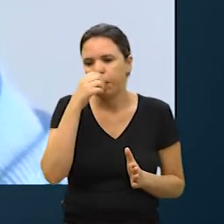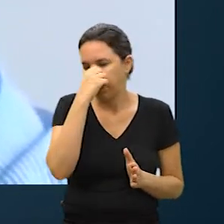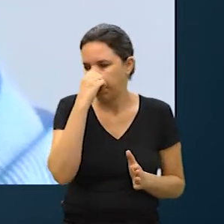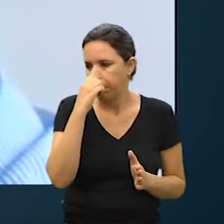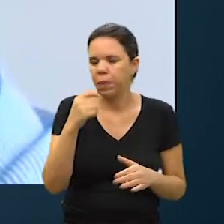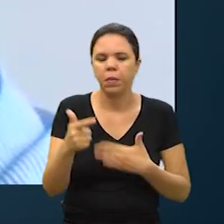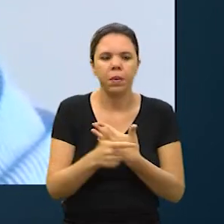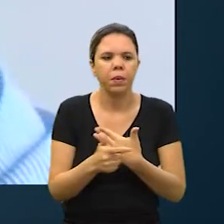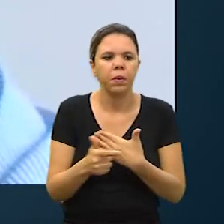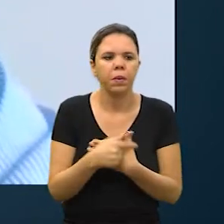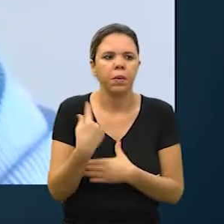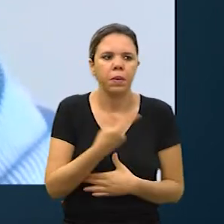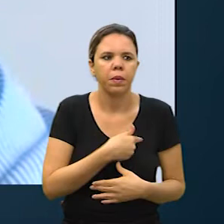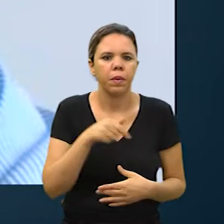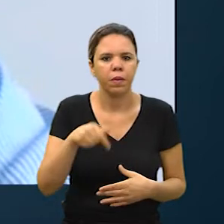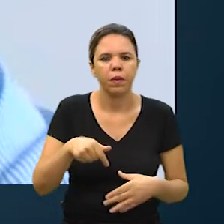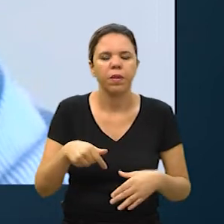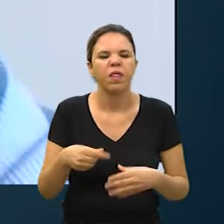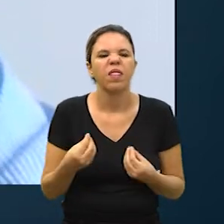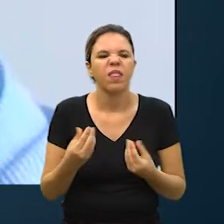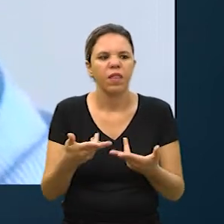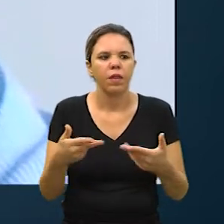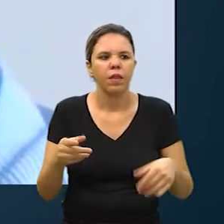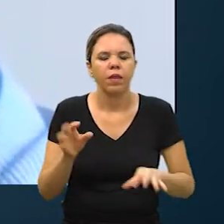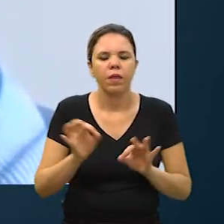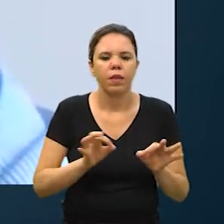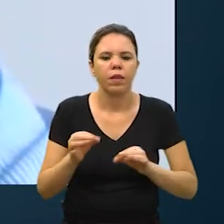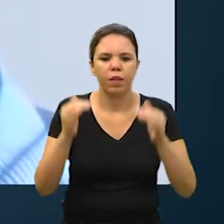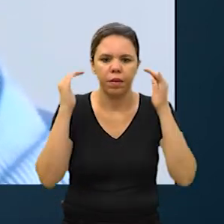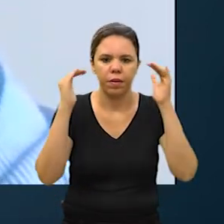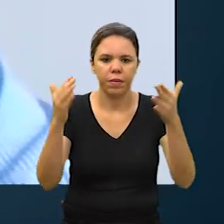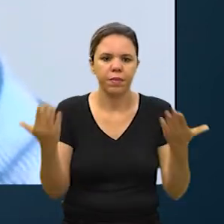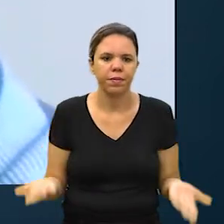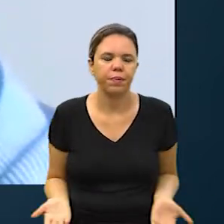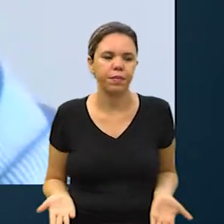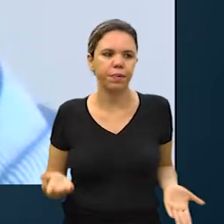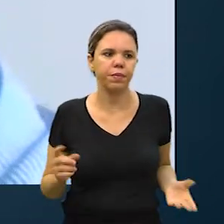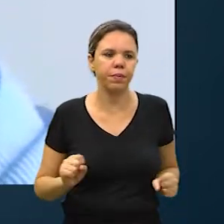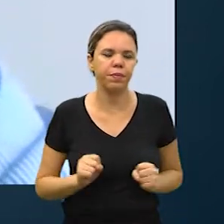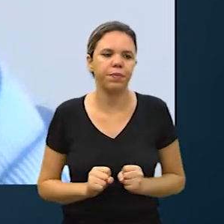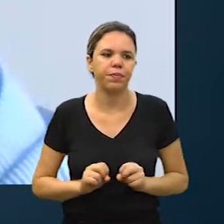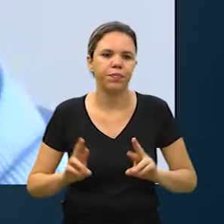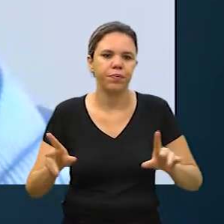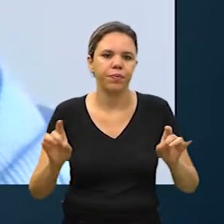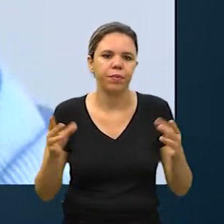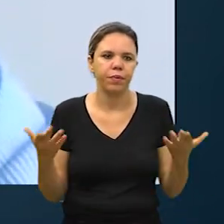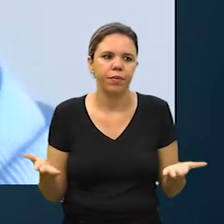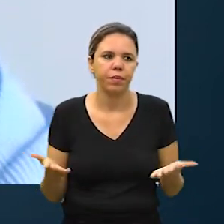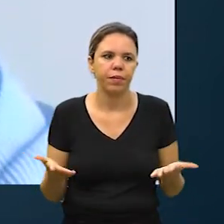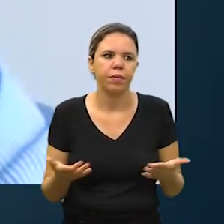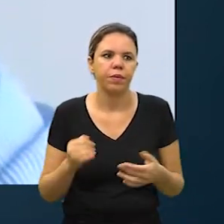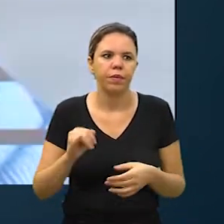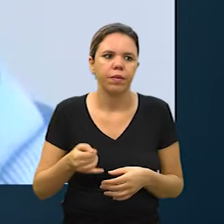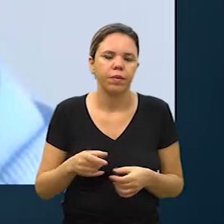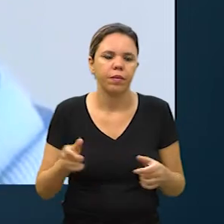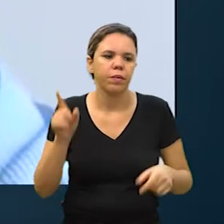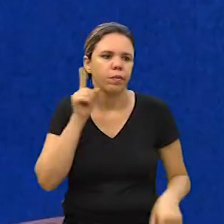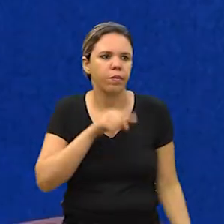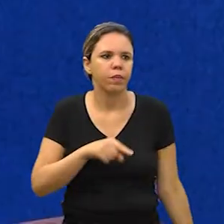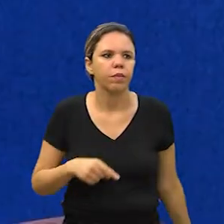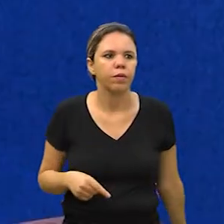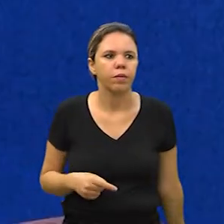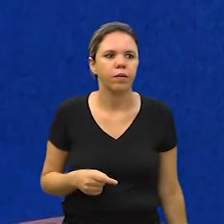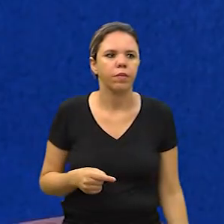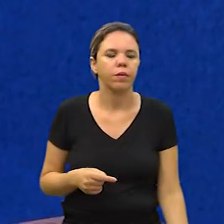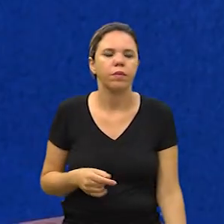o papel nosso é o seguinte: dada a ordem, a gente cumpre. Então, isso pode ser um diferencial que deve estar explorando nos Estados Unidos.